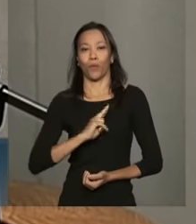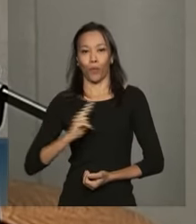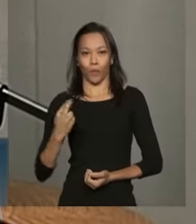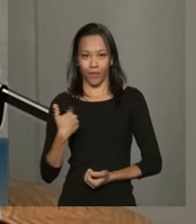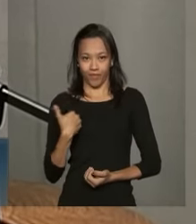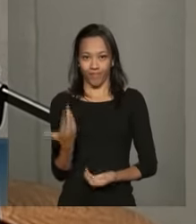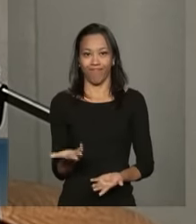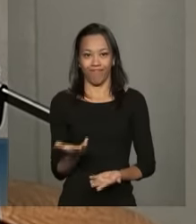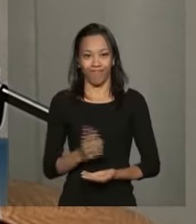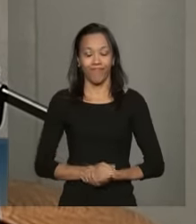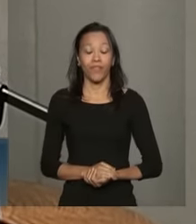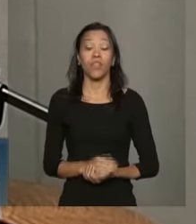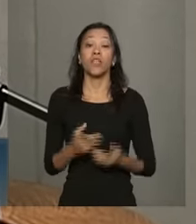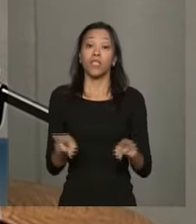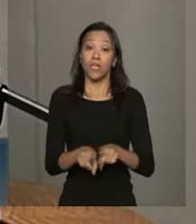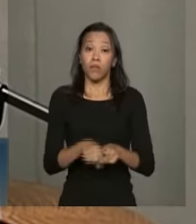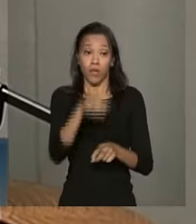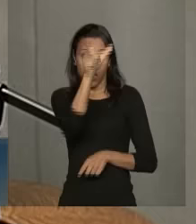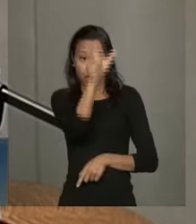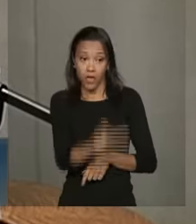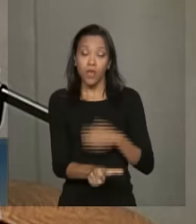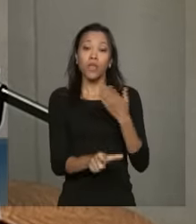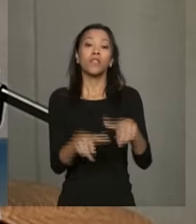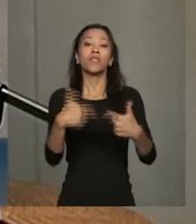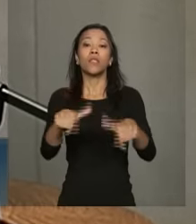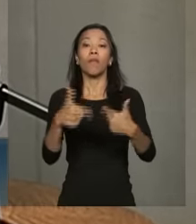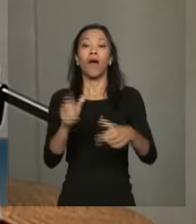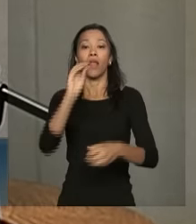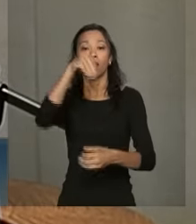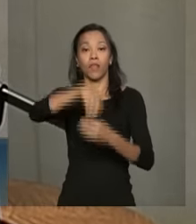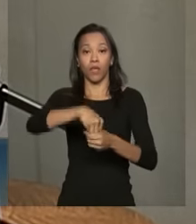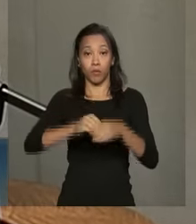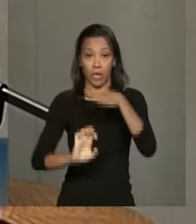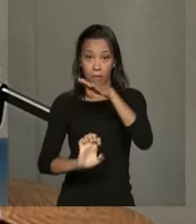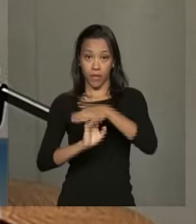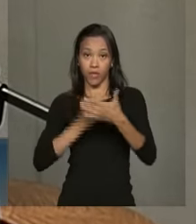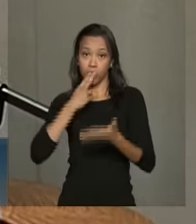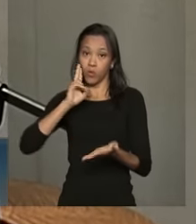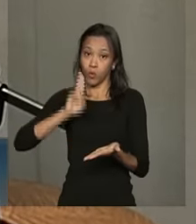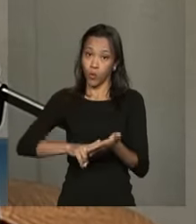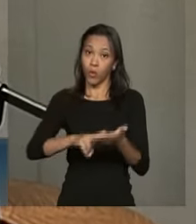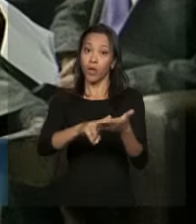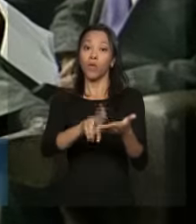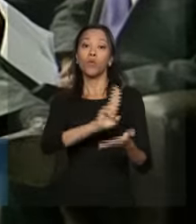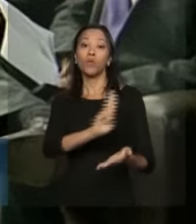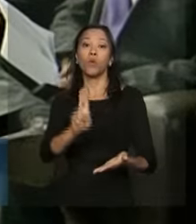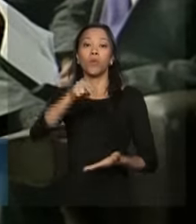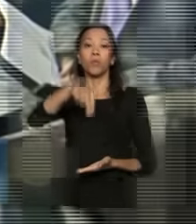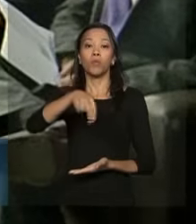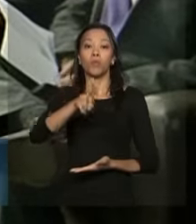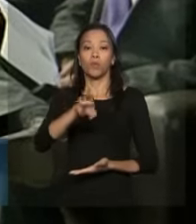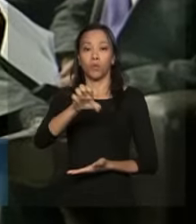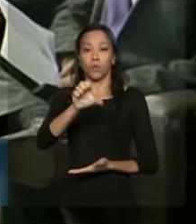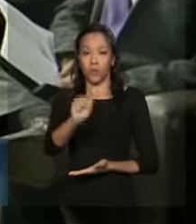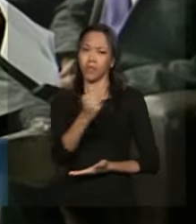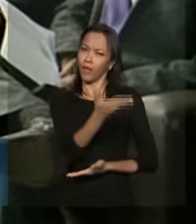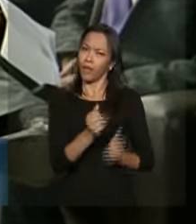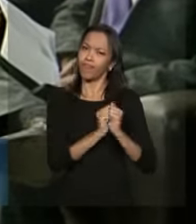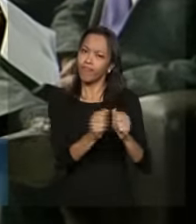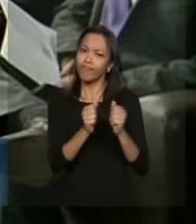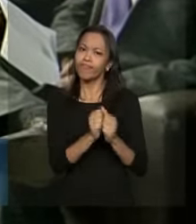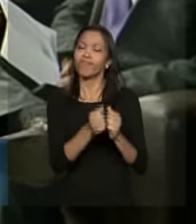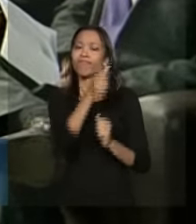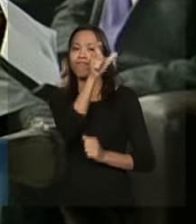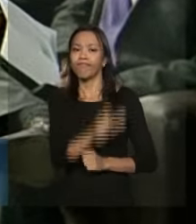excelentíssimo assessor jurídico dos Correios amigo Clécio Santos Nunes caro amigo e parceiro